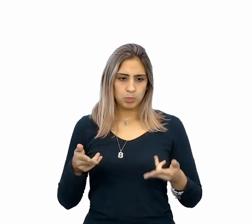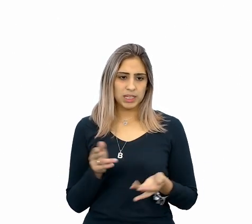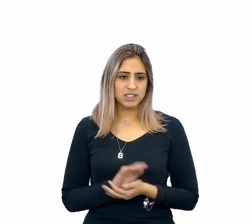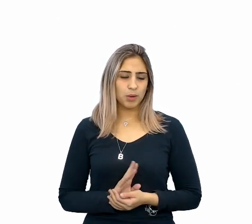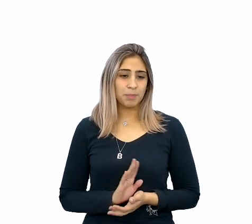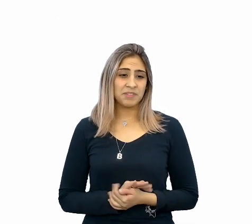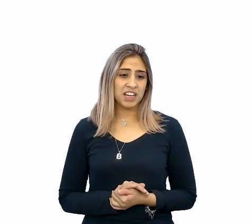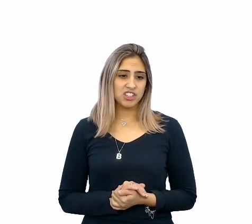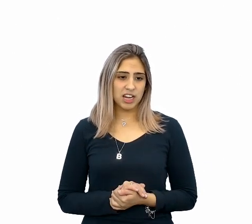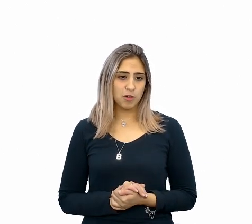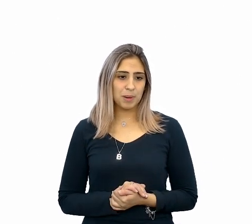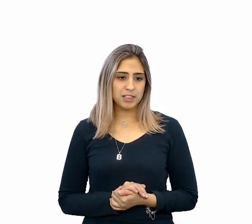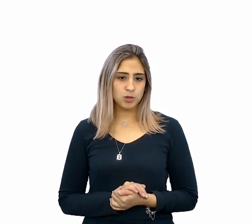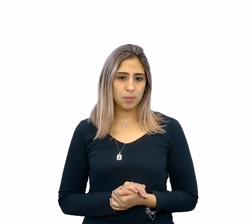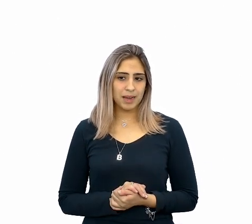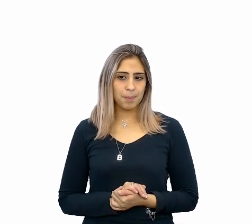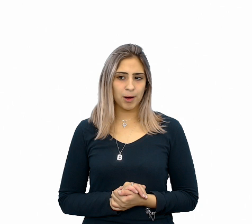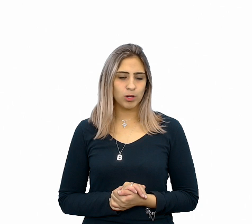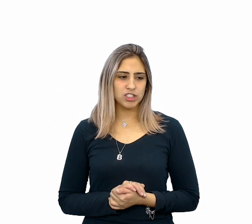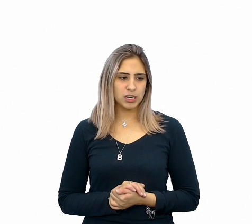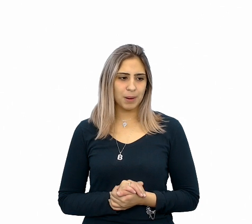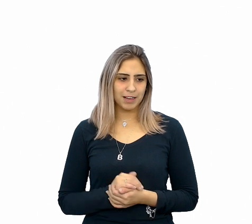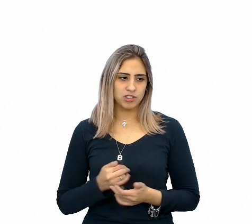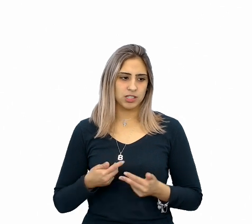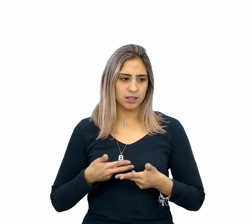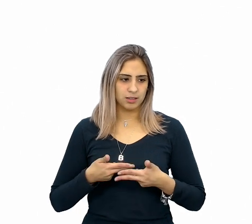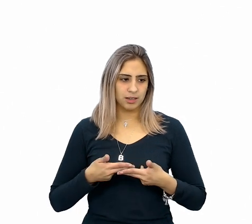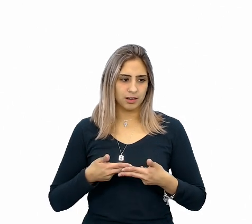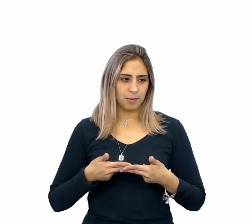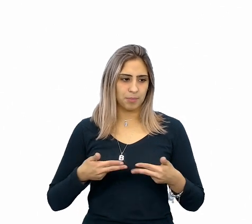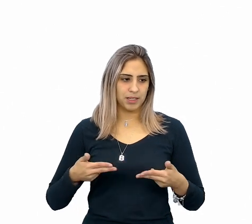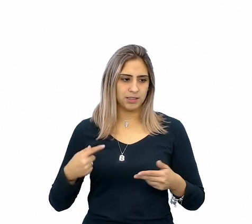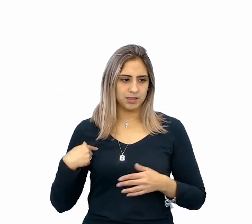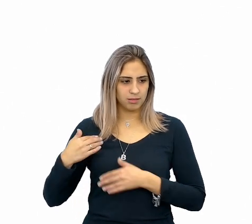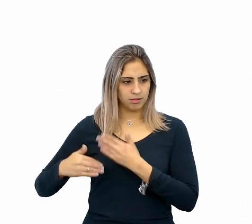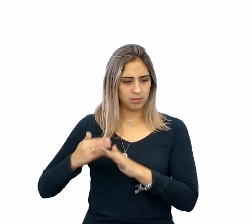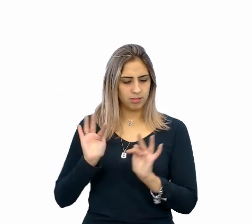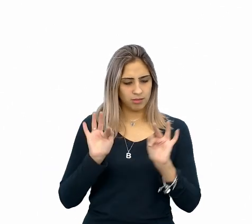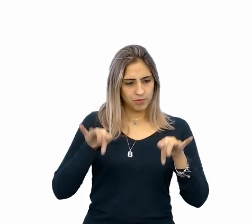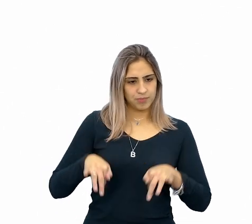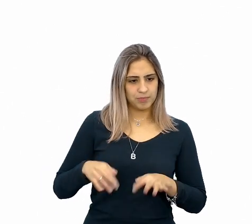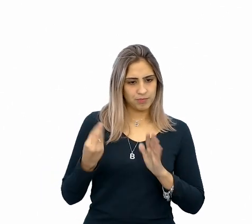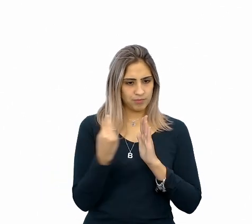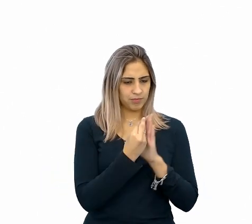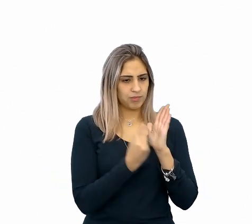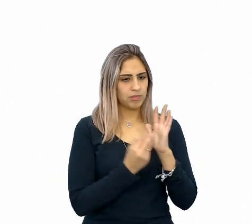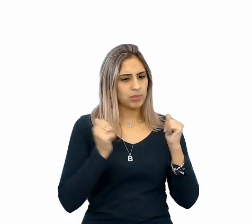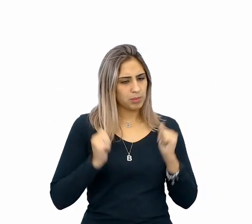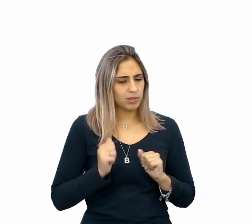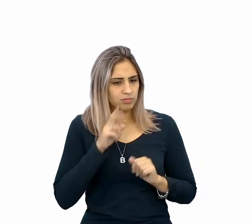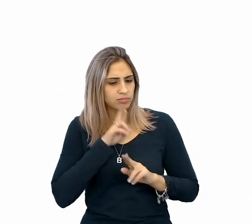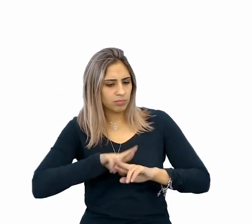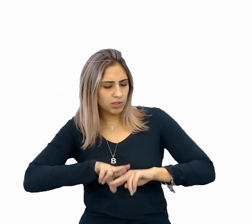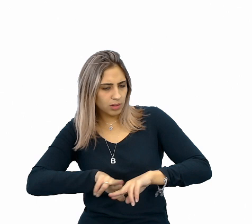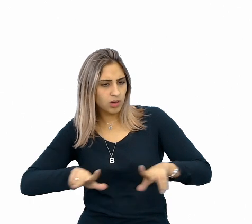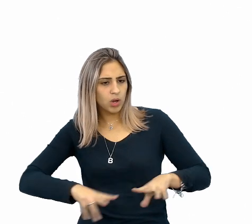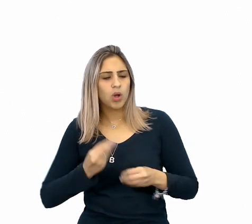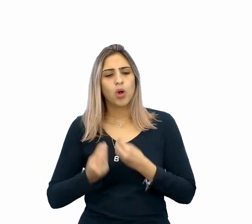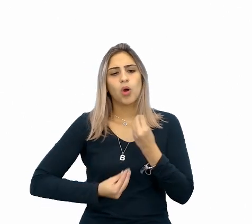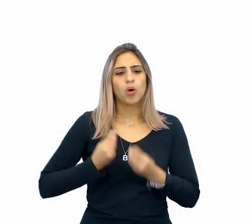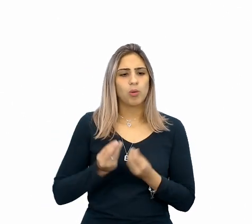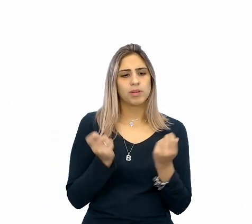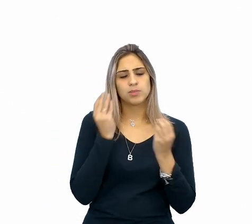que eles possam pesquisar outras cantigas e quadrinhas. E, por fim, os registros podem variar, né, conforme